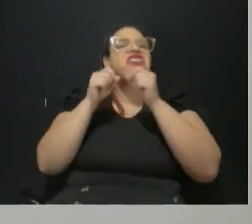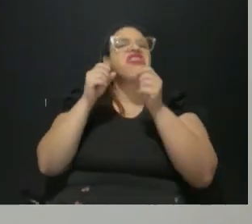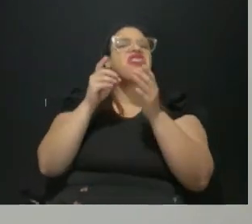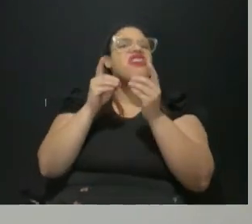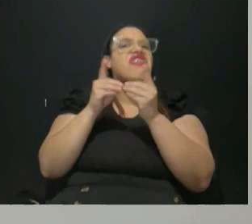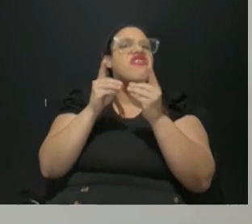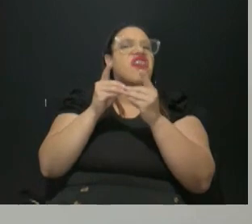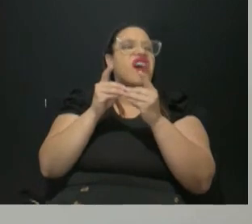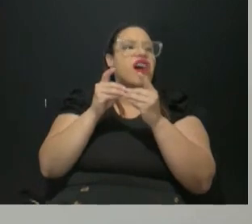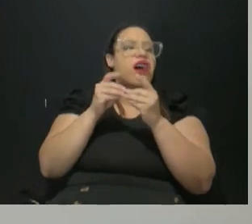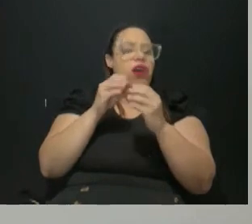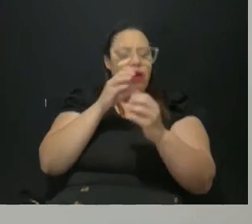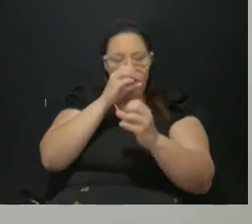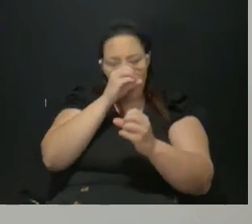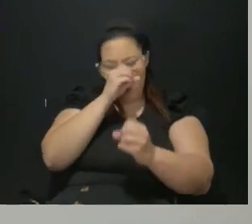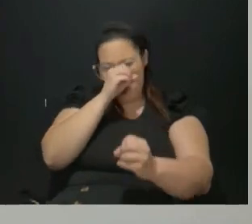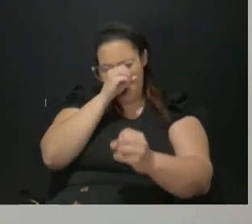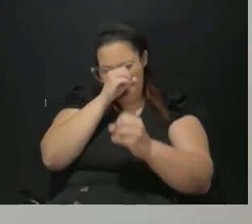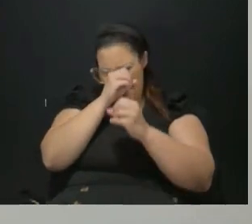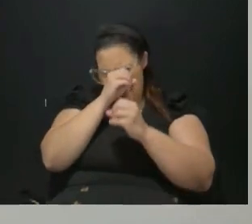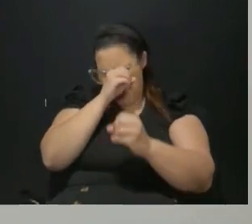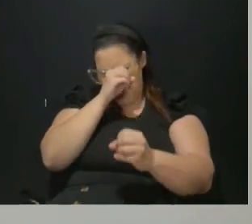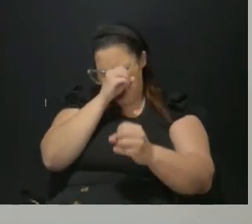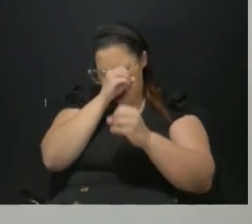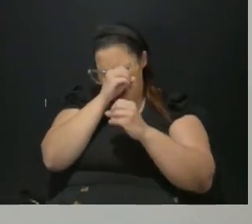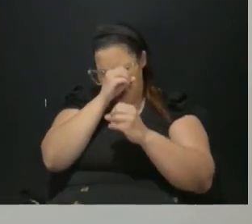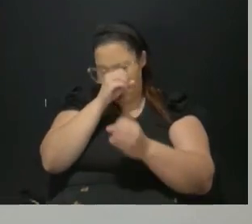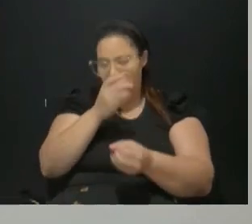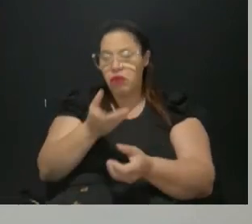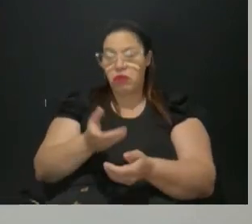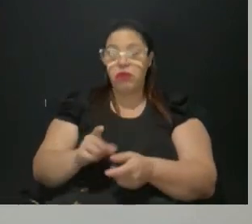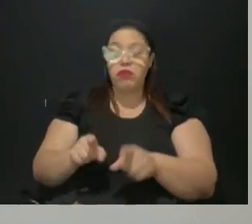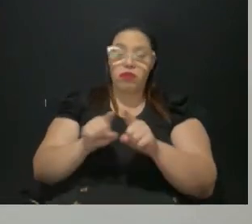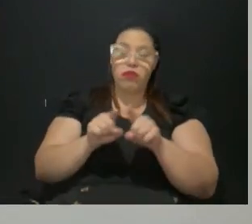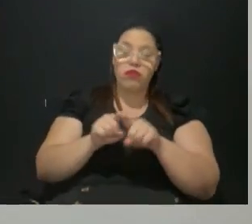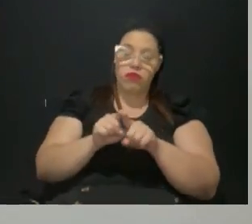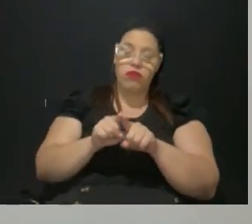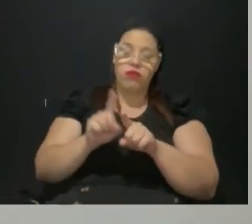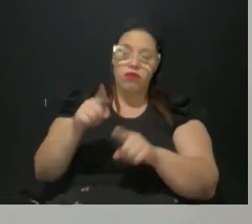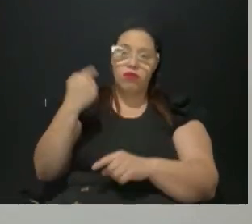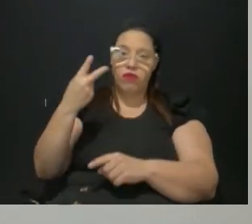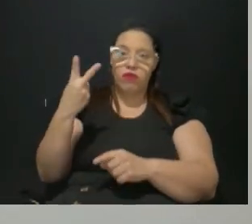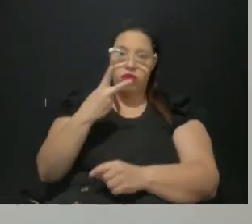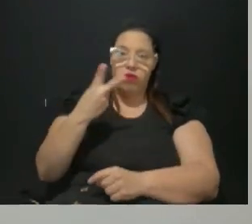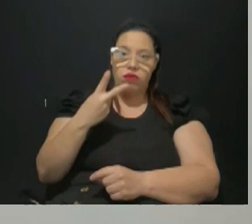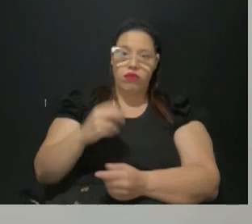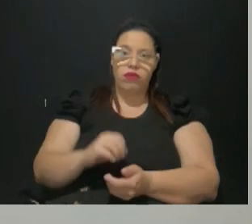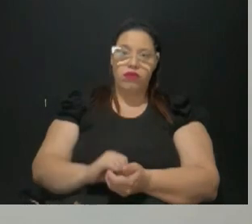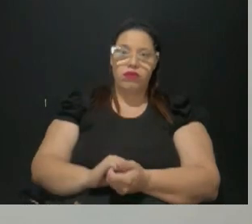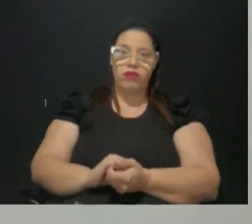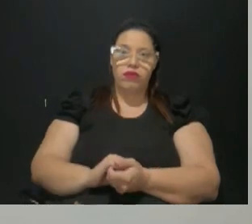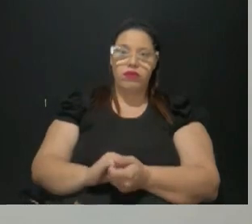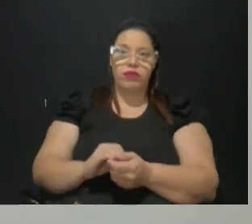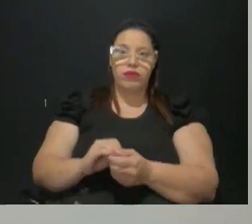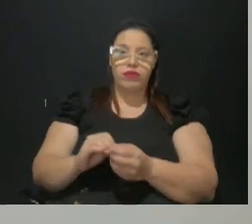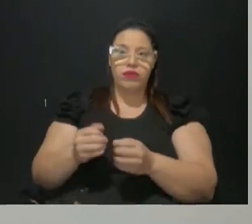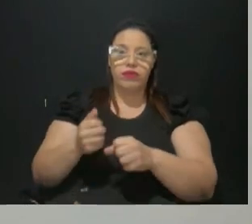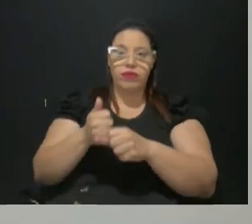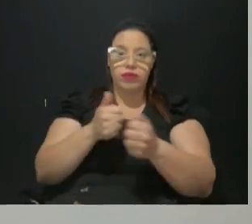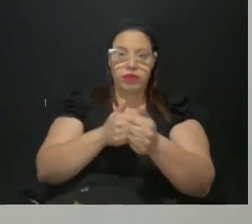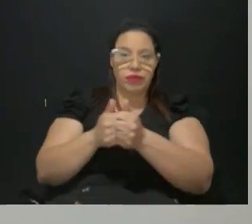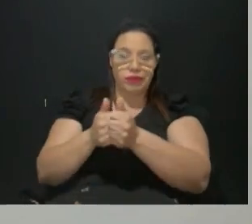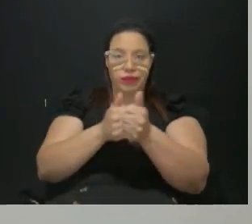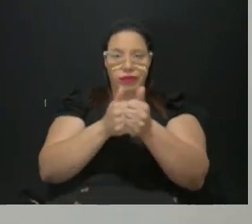atender, reforço nos laboratórios em termos de insumos, e também depois a segunda parte, que é o acompanhamento